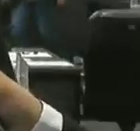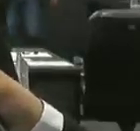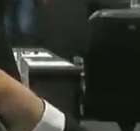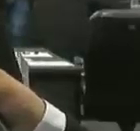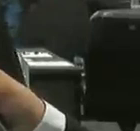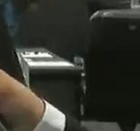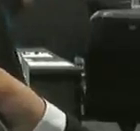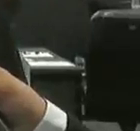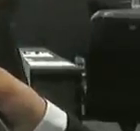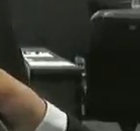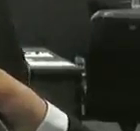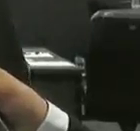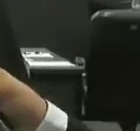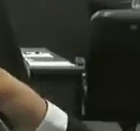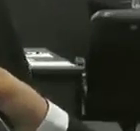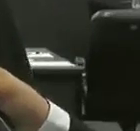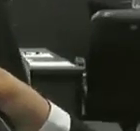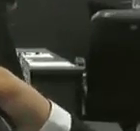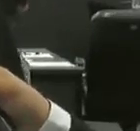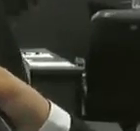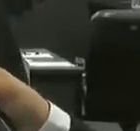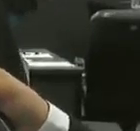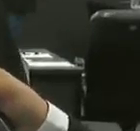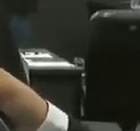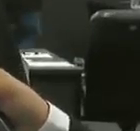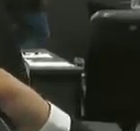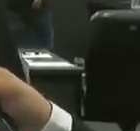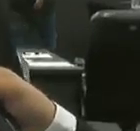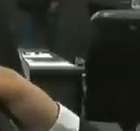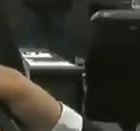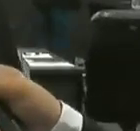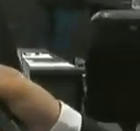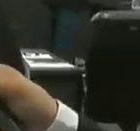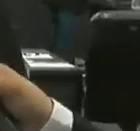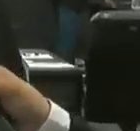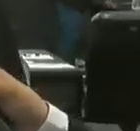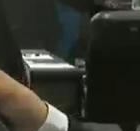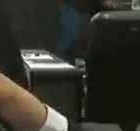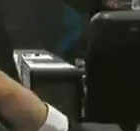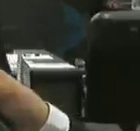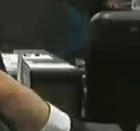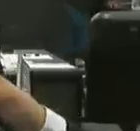para a população. O mais importante é tentarmos atender a população. Atendendo a população fica contente e nós,